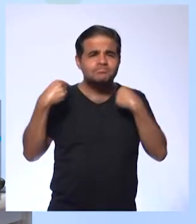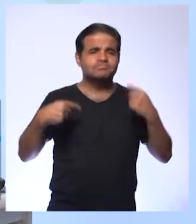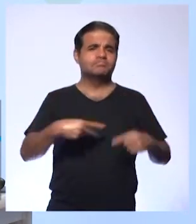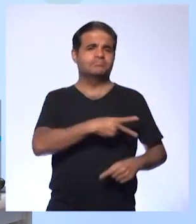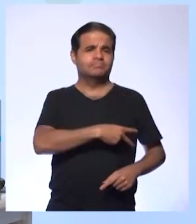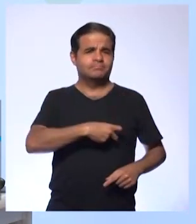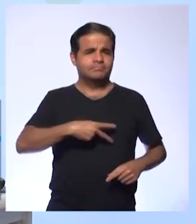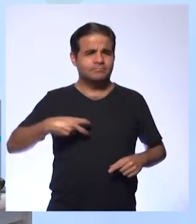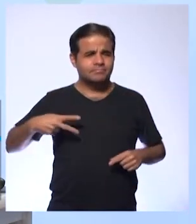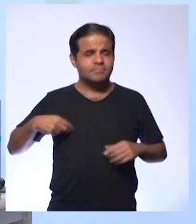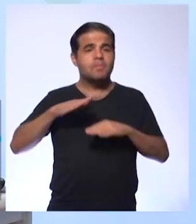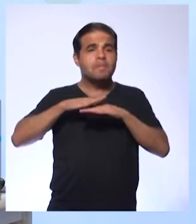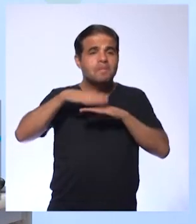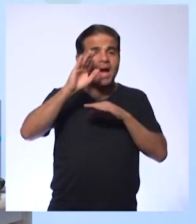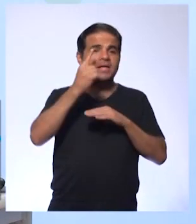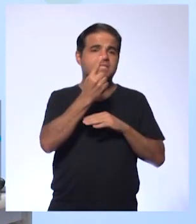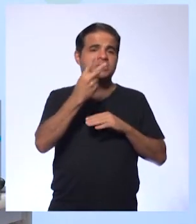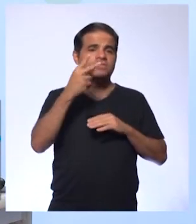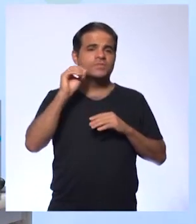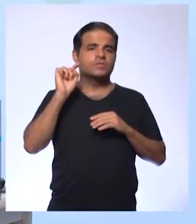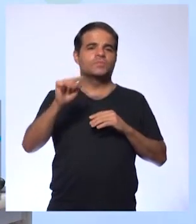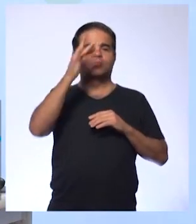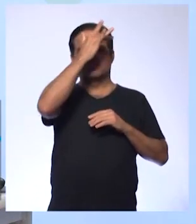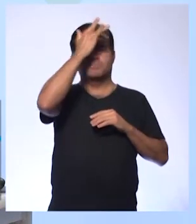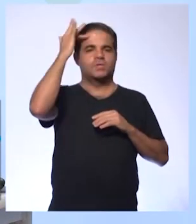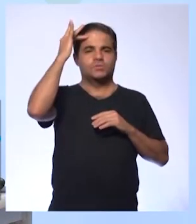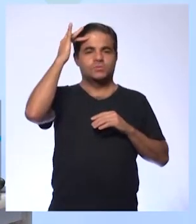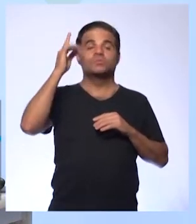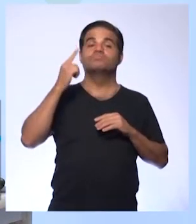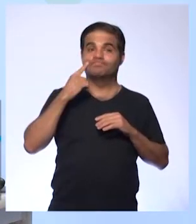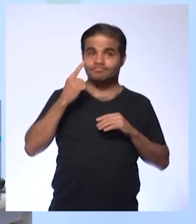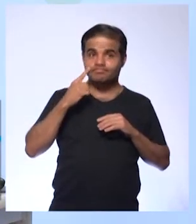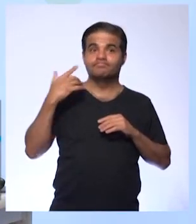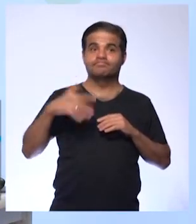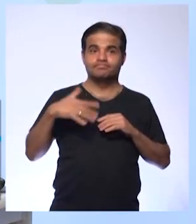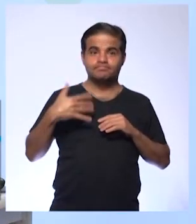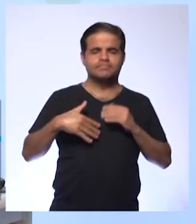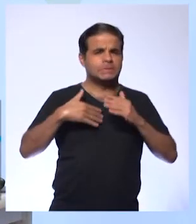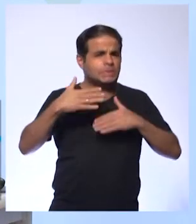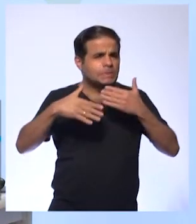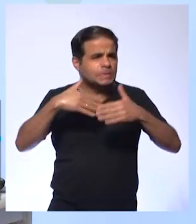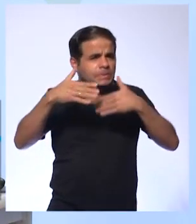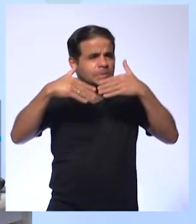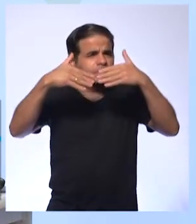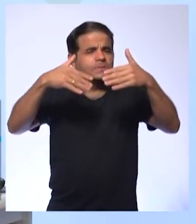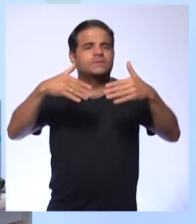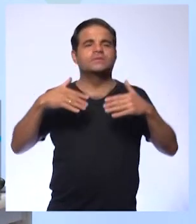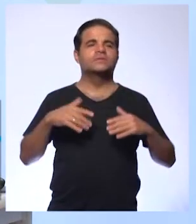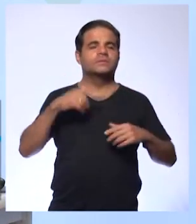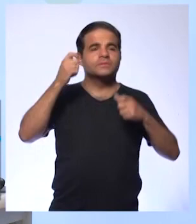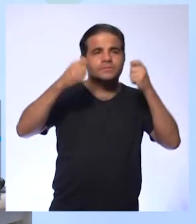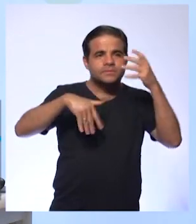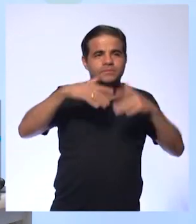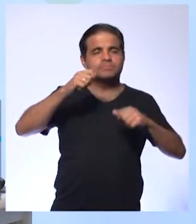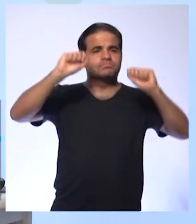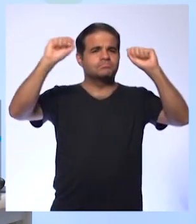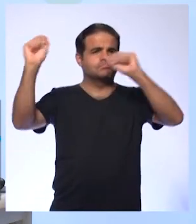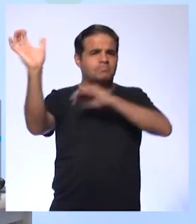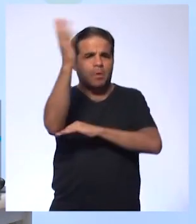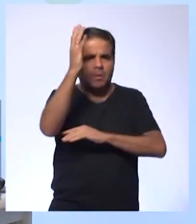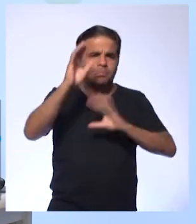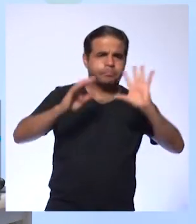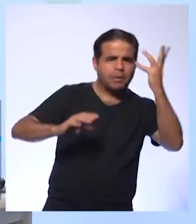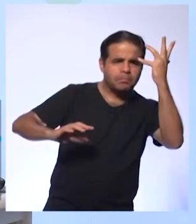de 120 mil pessoas, certo? Só para vocês terem uma base desse processo todo aí que a gente fala sobre desastres